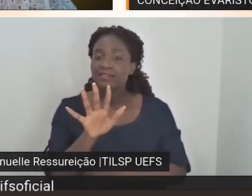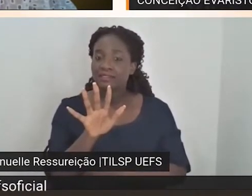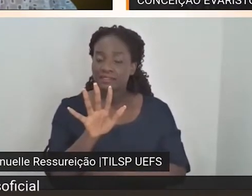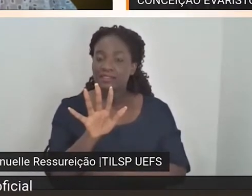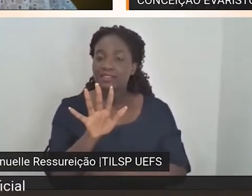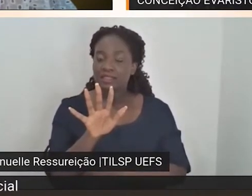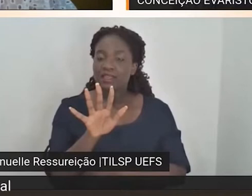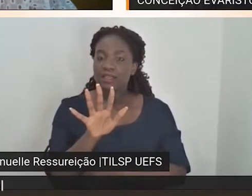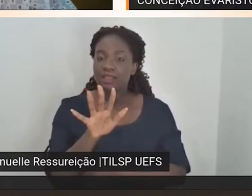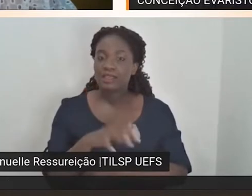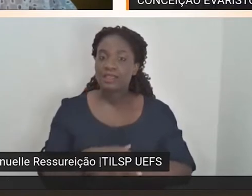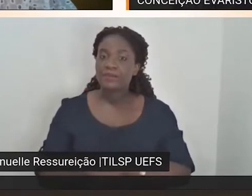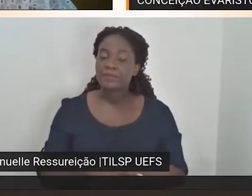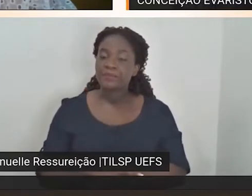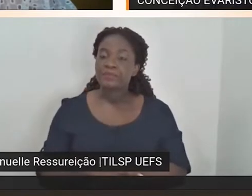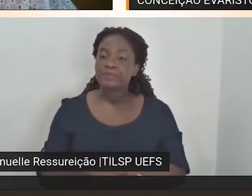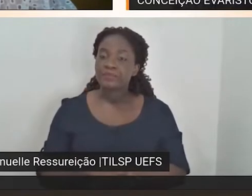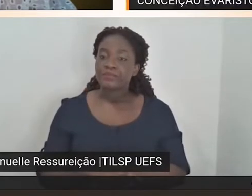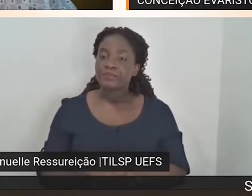por um lado,